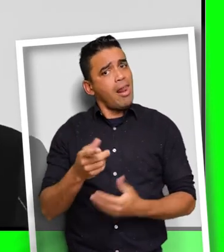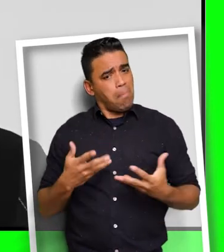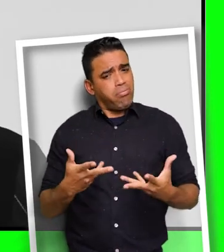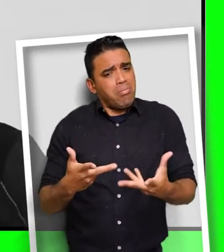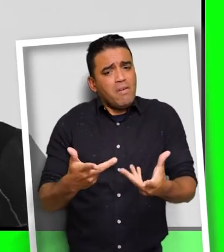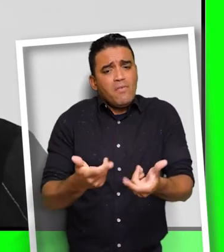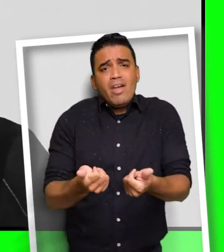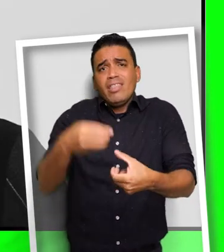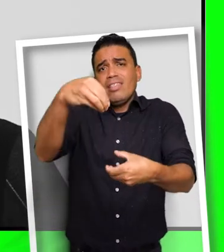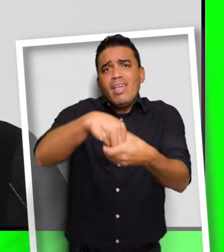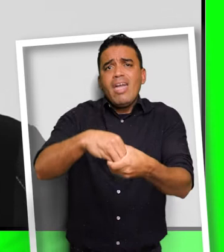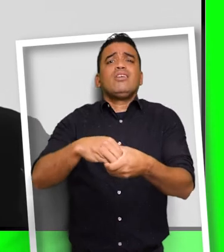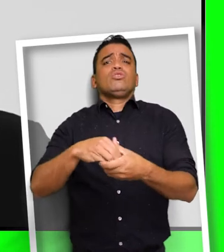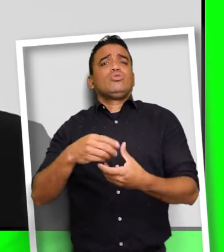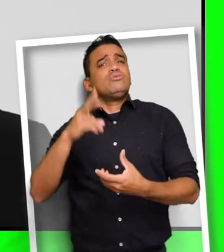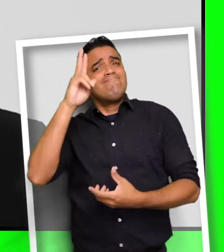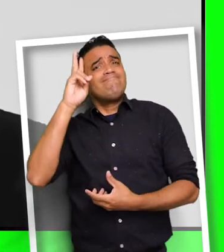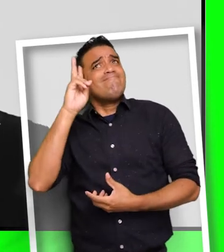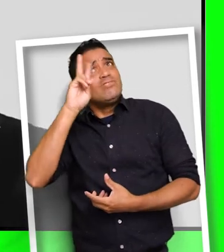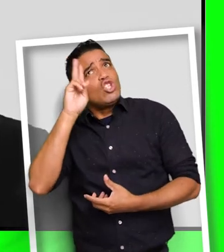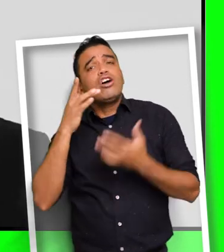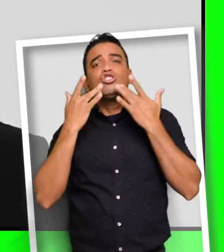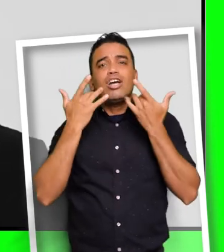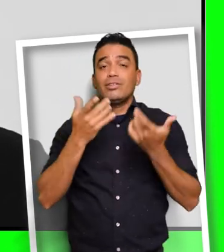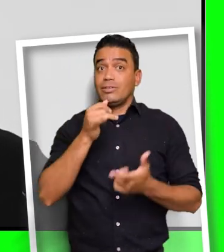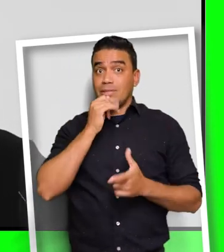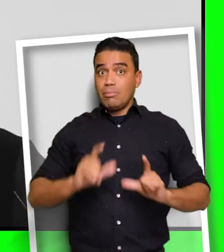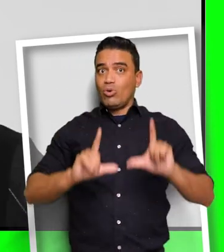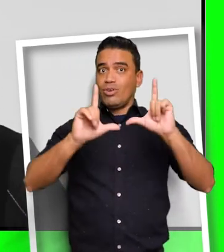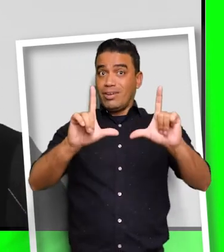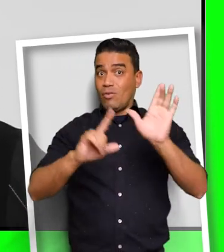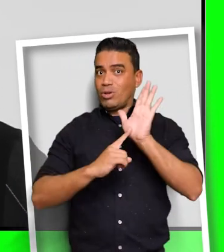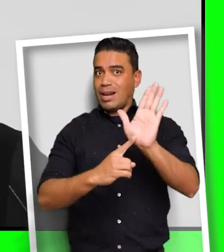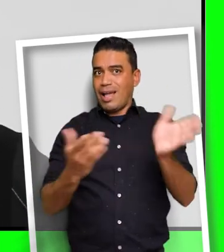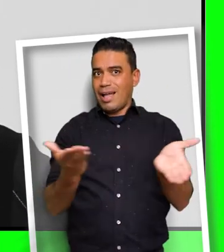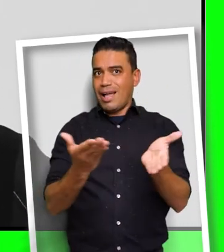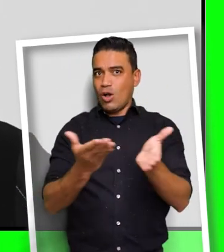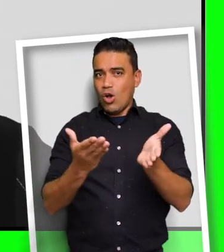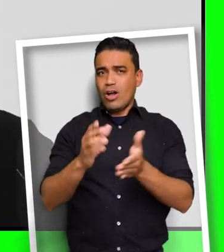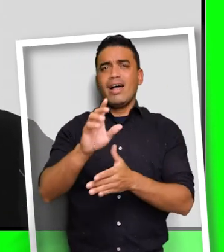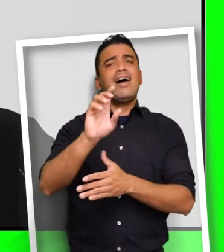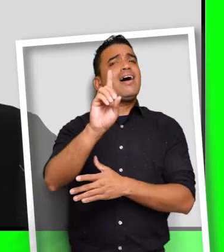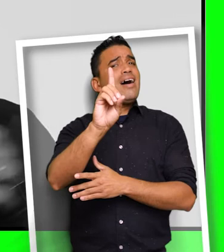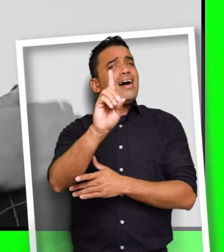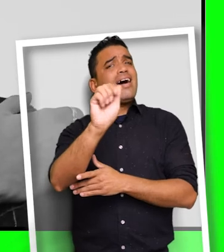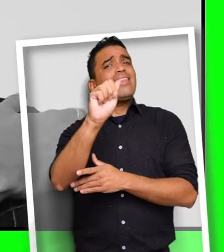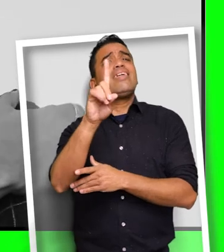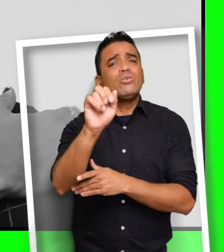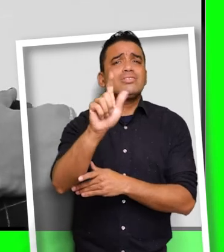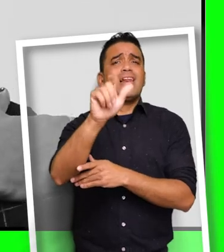para se contar a história, na verdade é mais isso. Então, por exemplo, uma cena que eu vou passar agora para vocês, no Adeus Lapa,